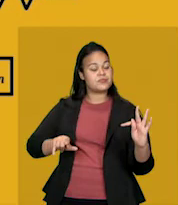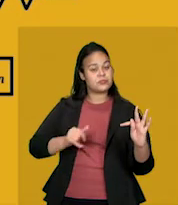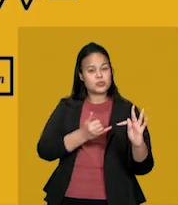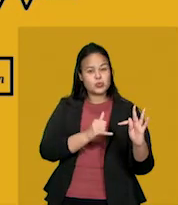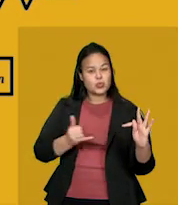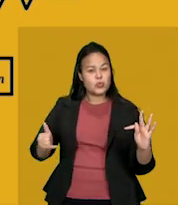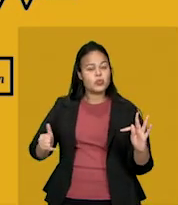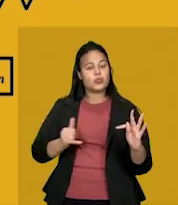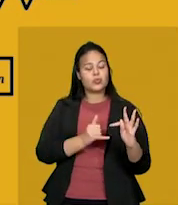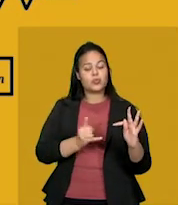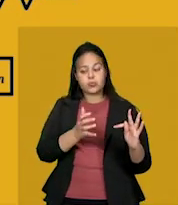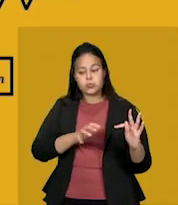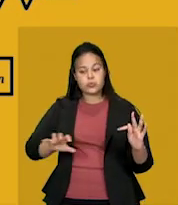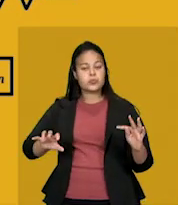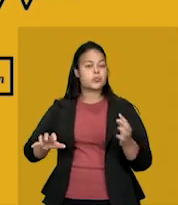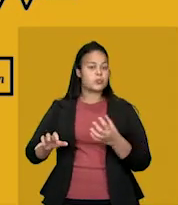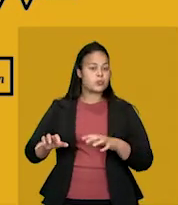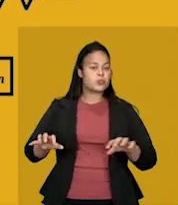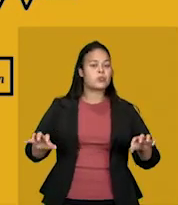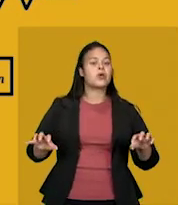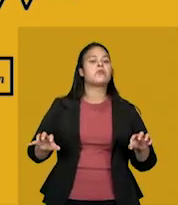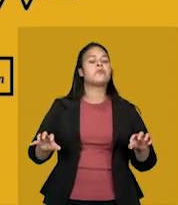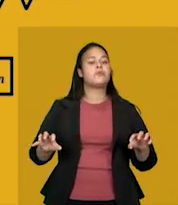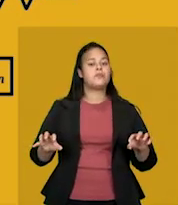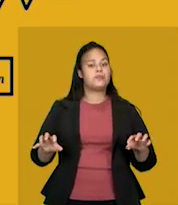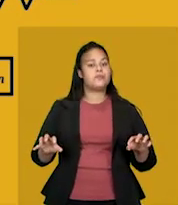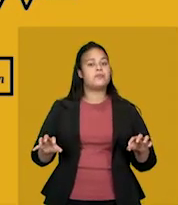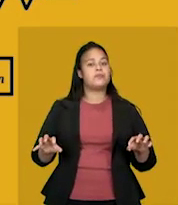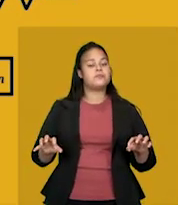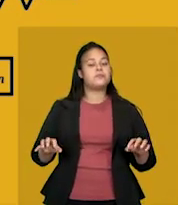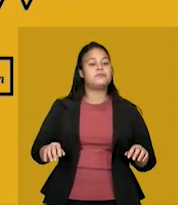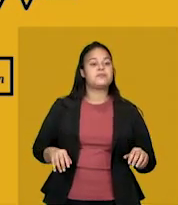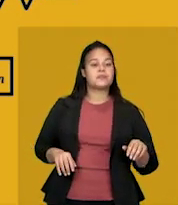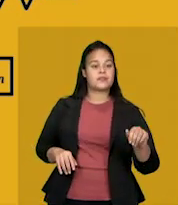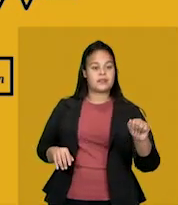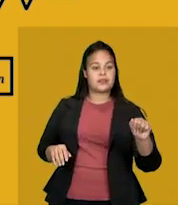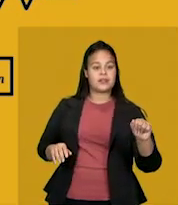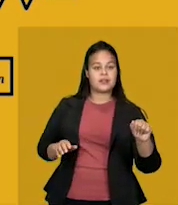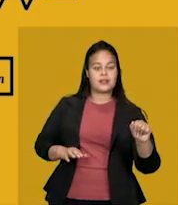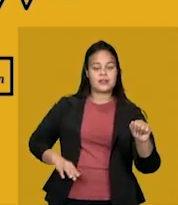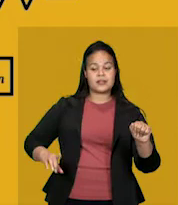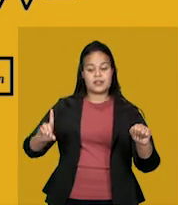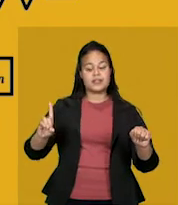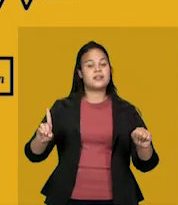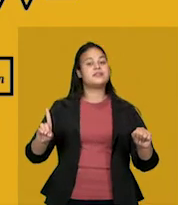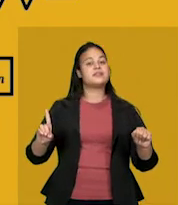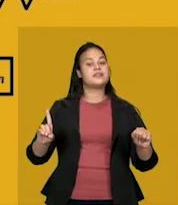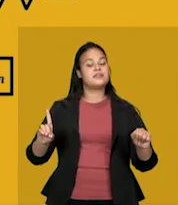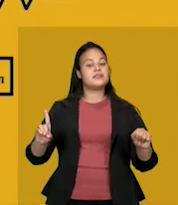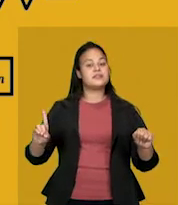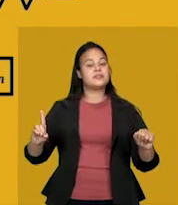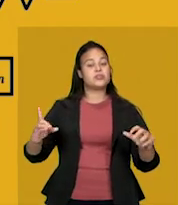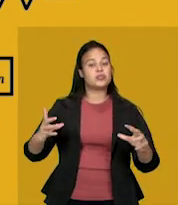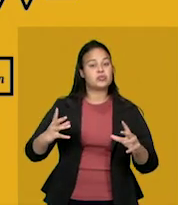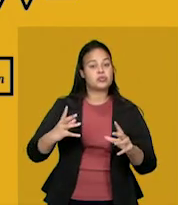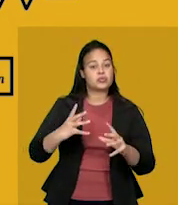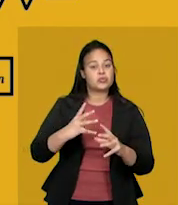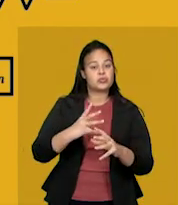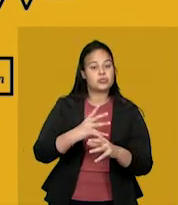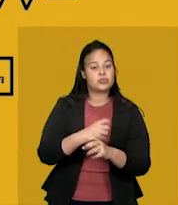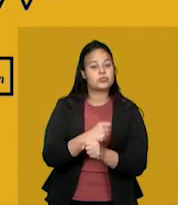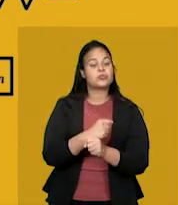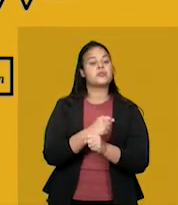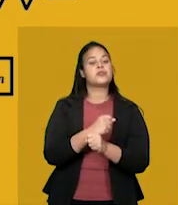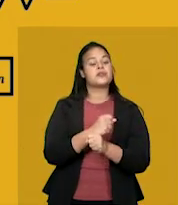total entre as extremidades A e D dessa associação vai ser a soma da